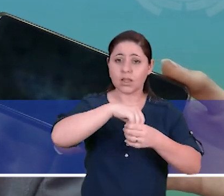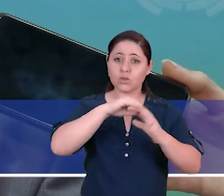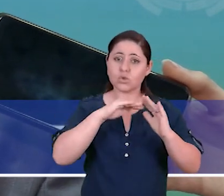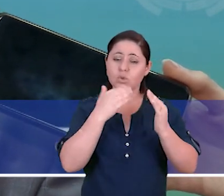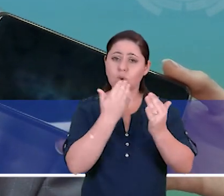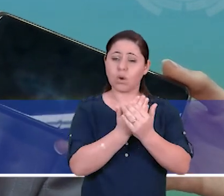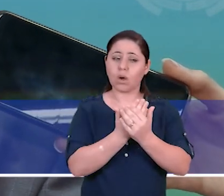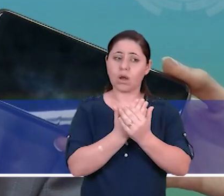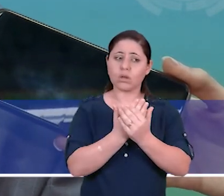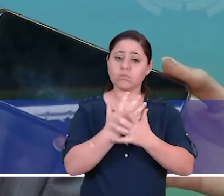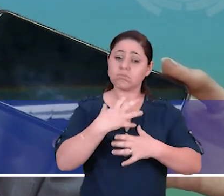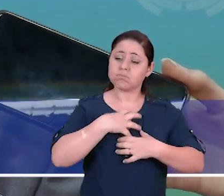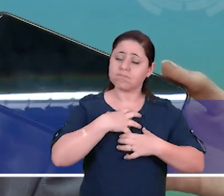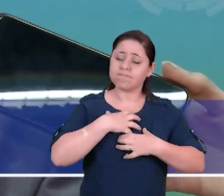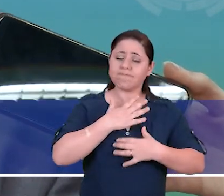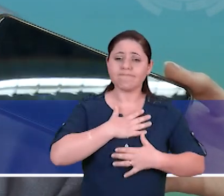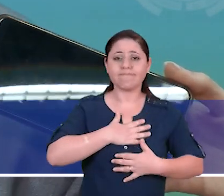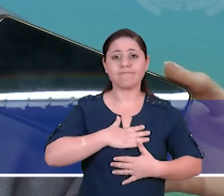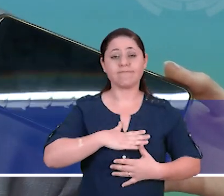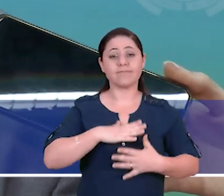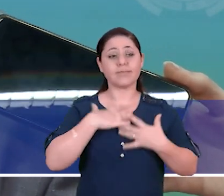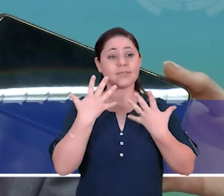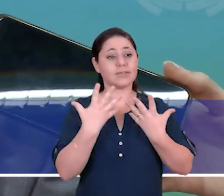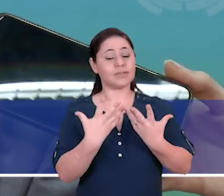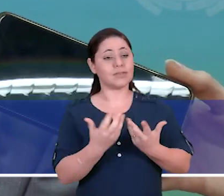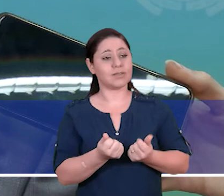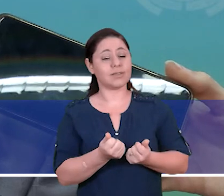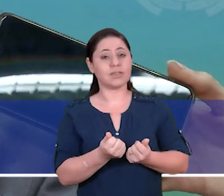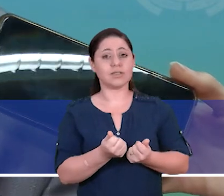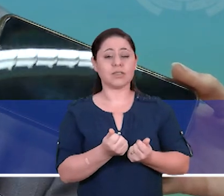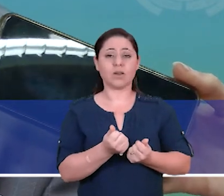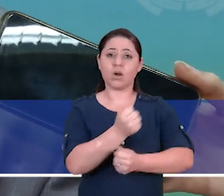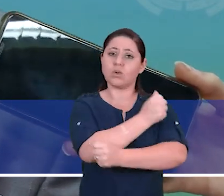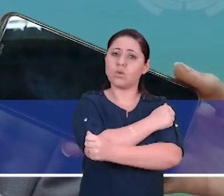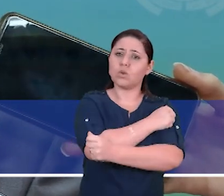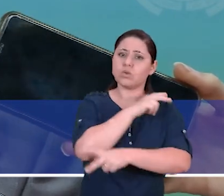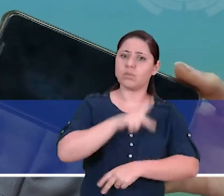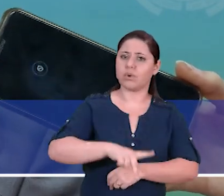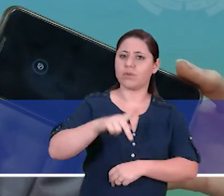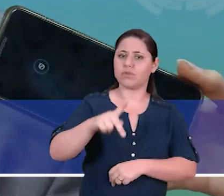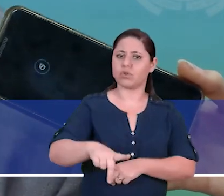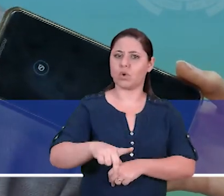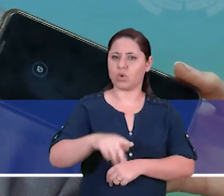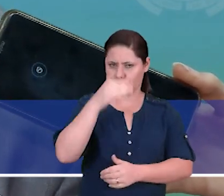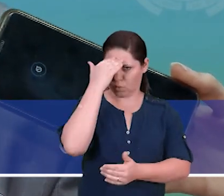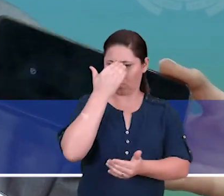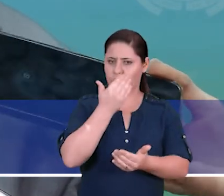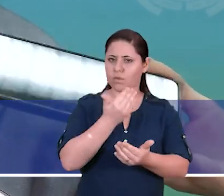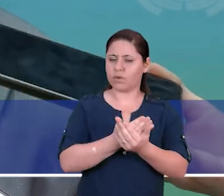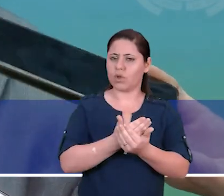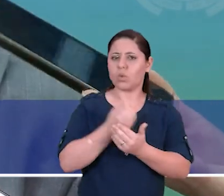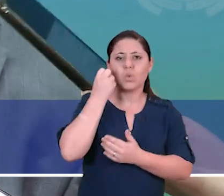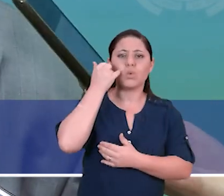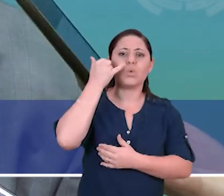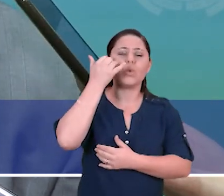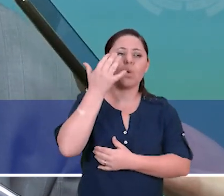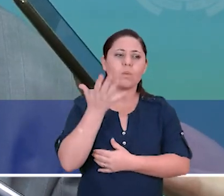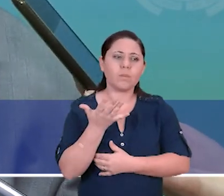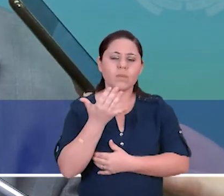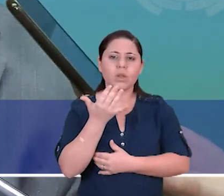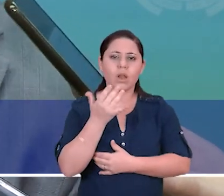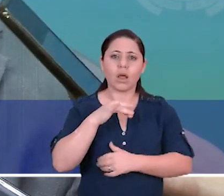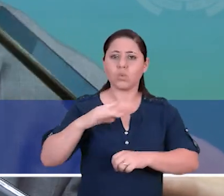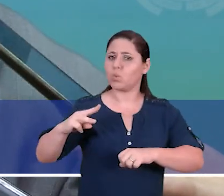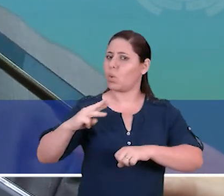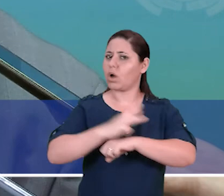escolar um clima agregador, com alunos, professores de confiança, com número de telefone